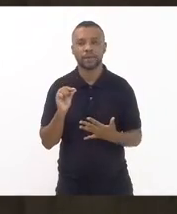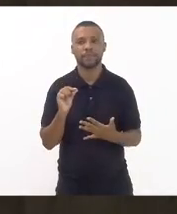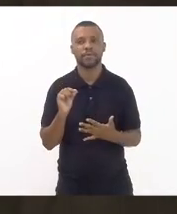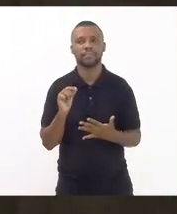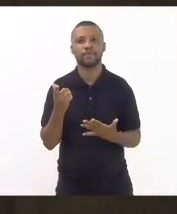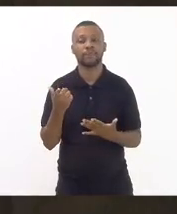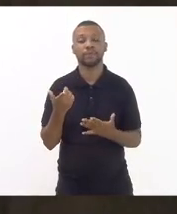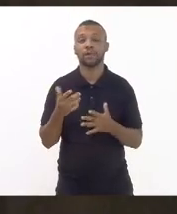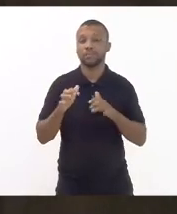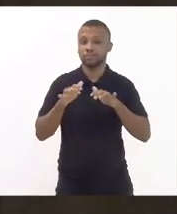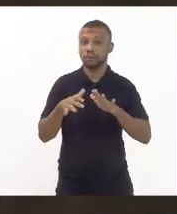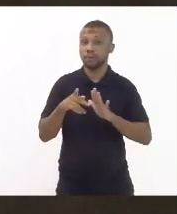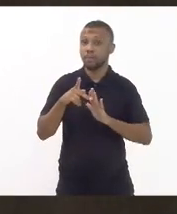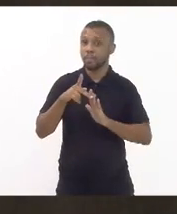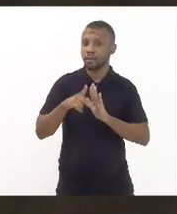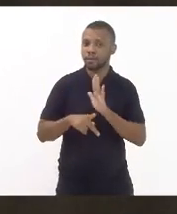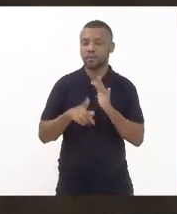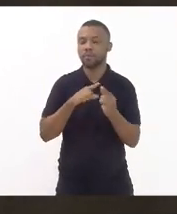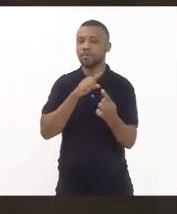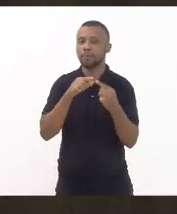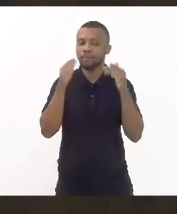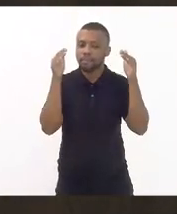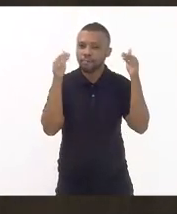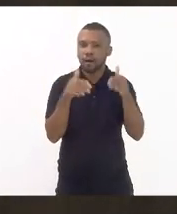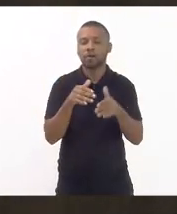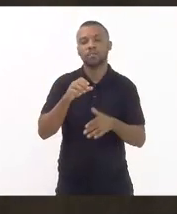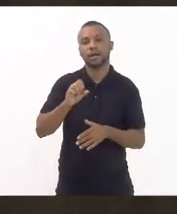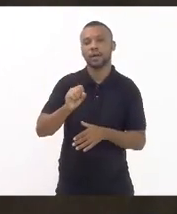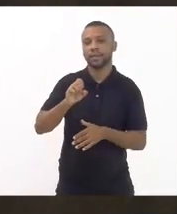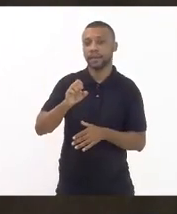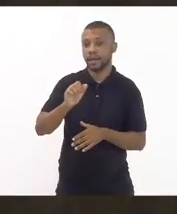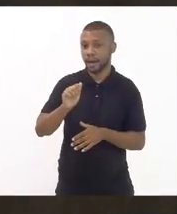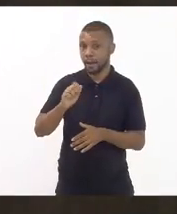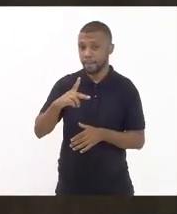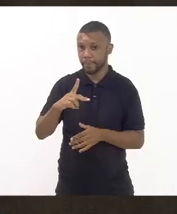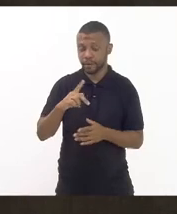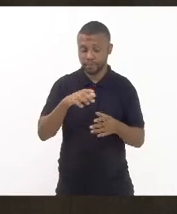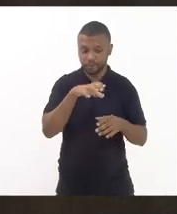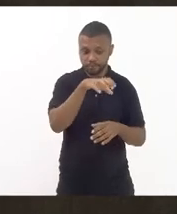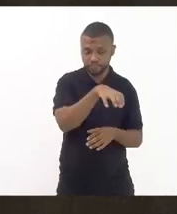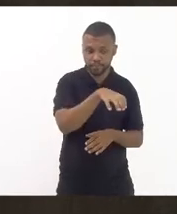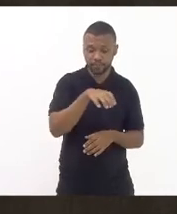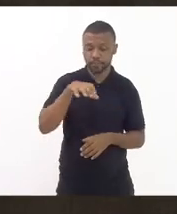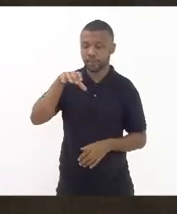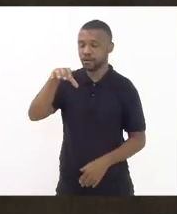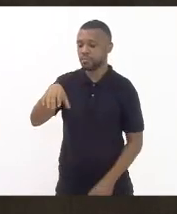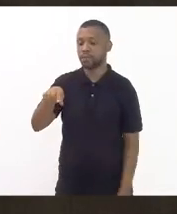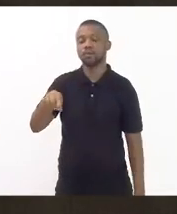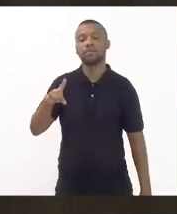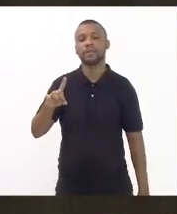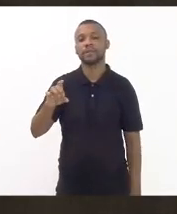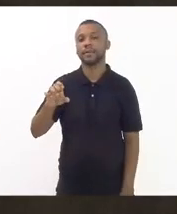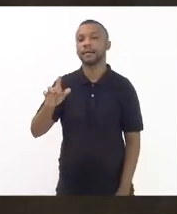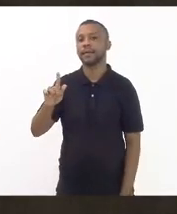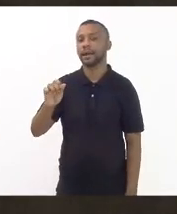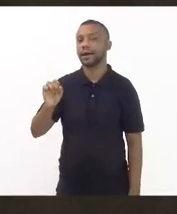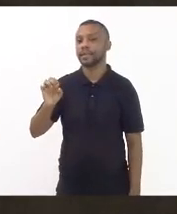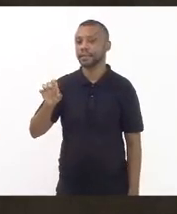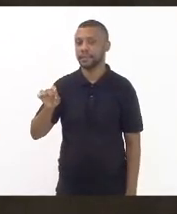eu fiz projeto para a CEAP e para o Degase. Então faz, faz. Pode ser? Para a